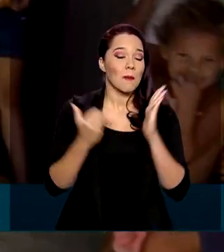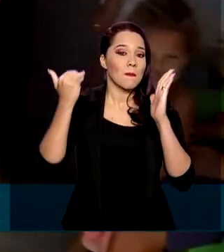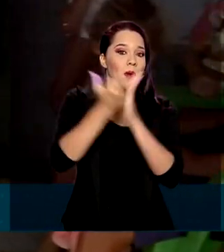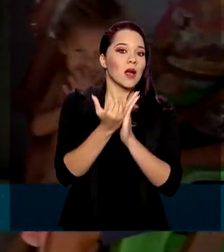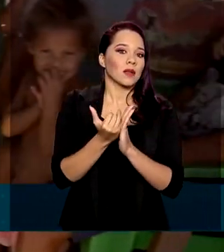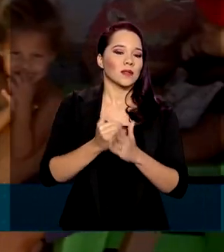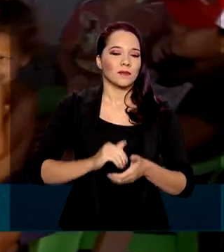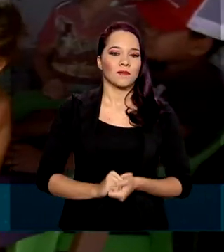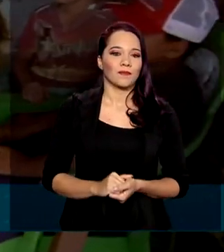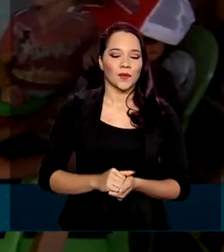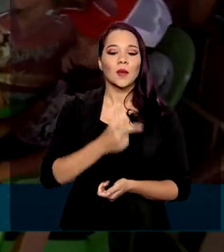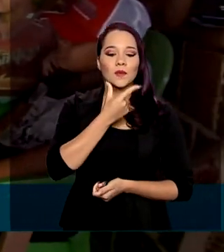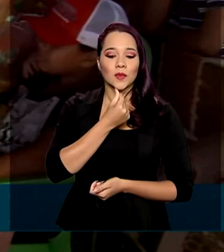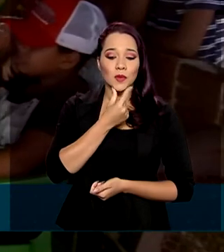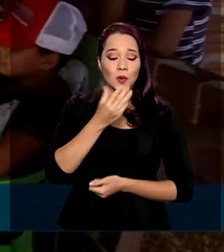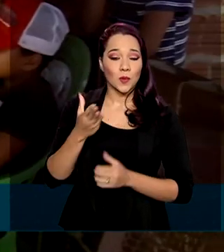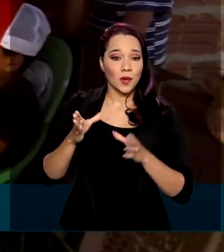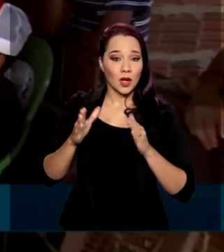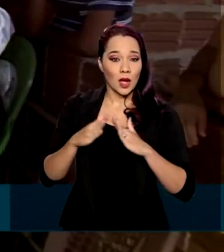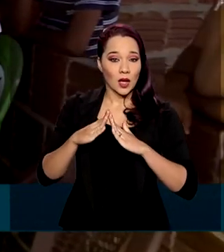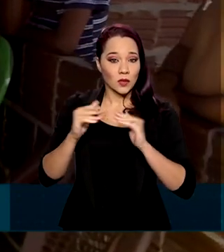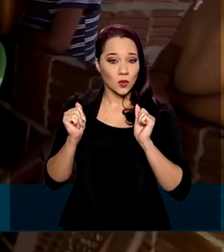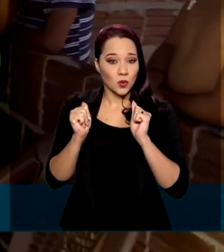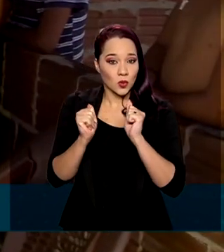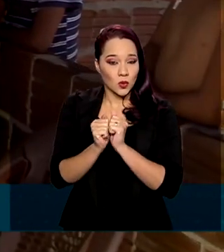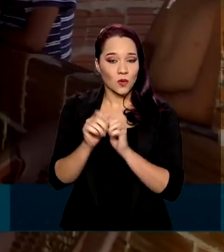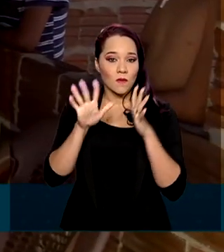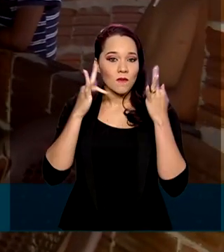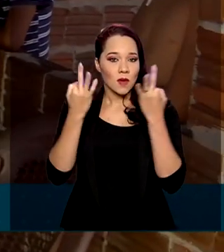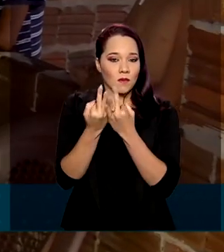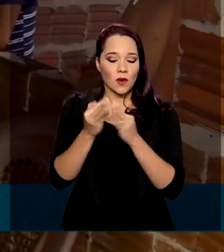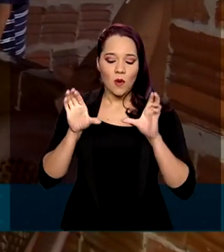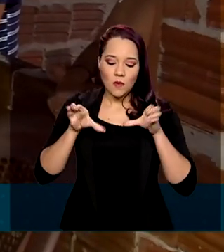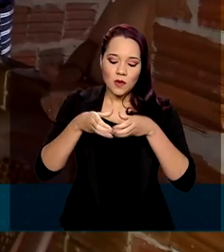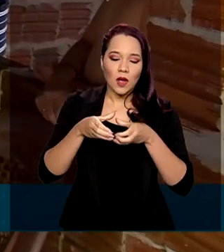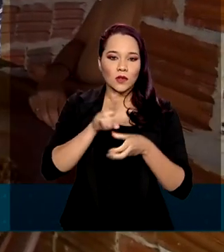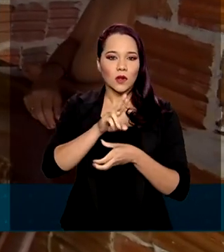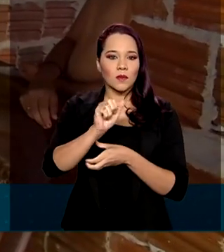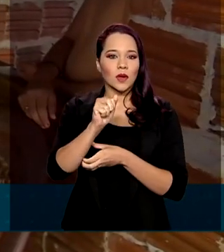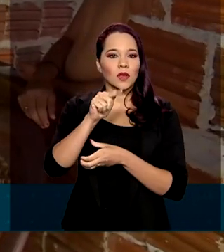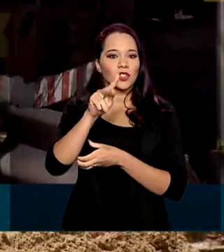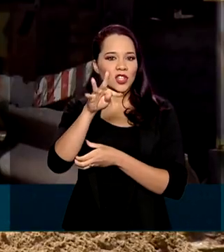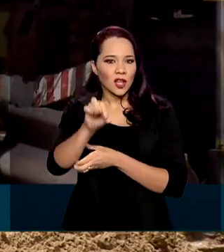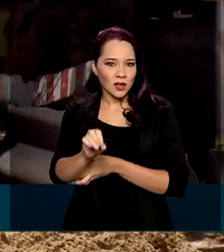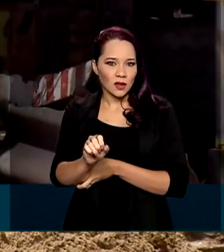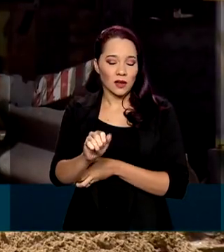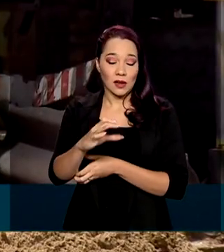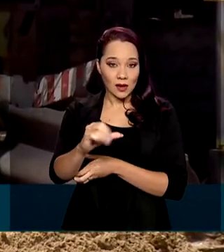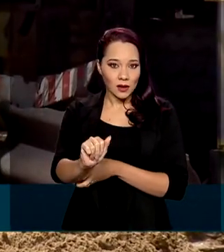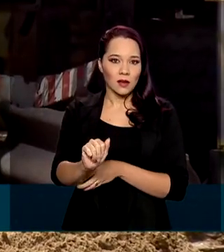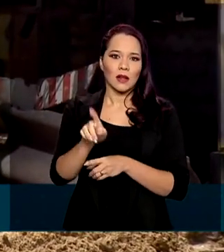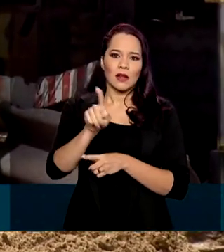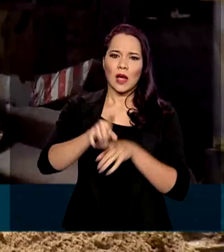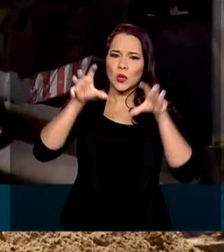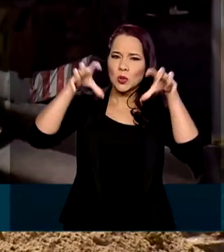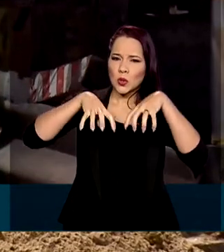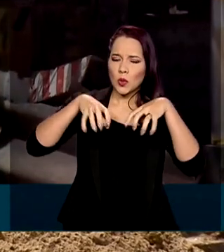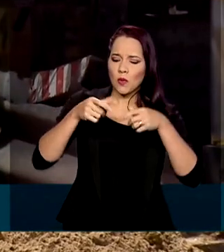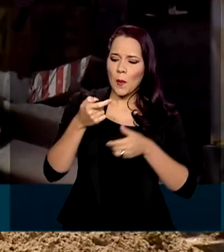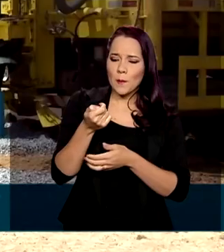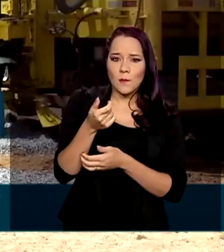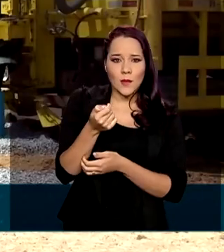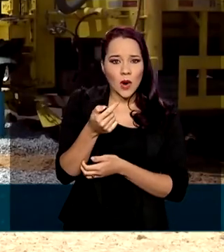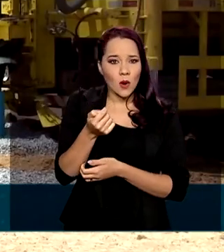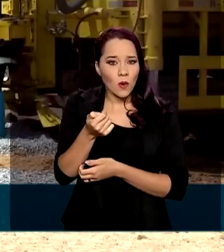mora com a família na comunidade rural Angélica. Num lugar onde o índice de chuvas é escasso, os poços que acham água